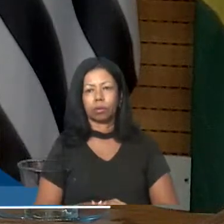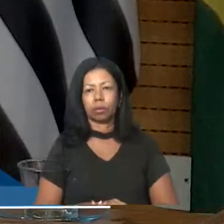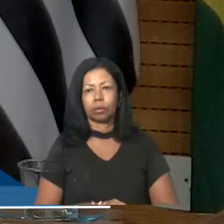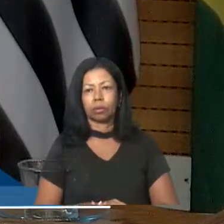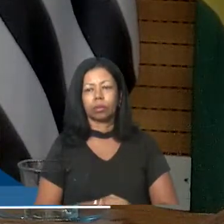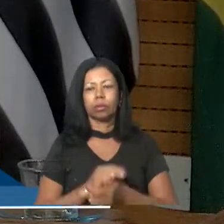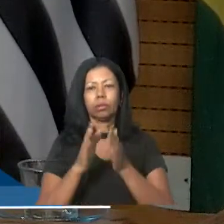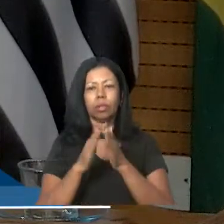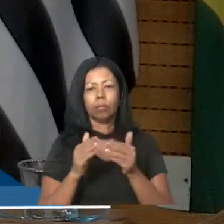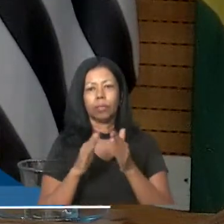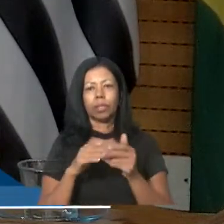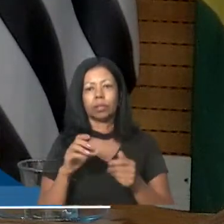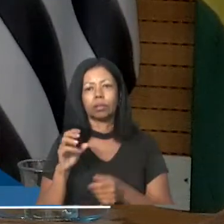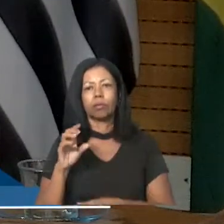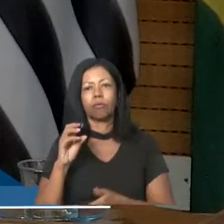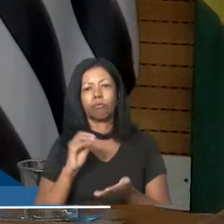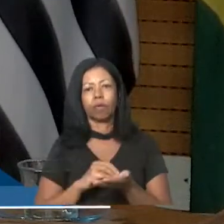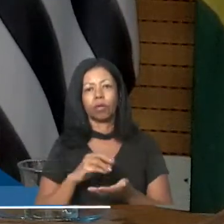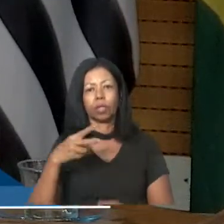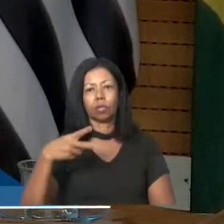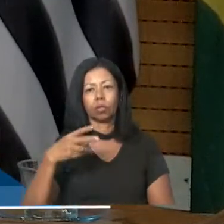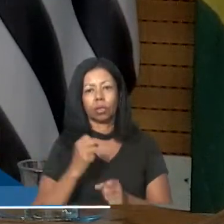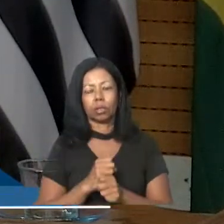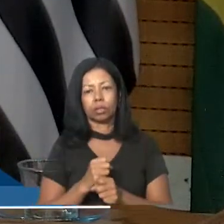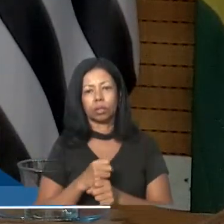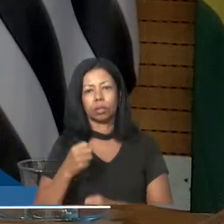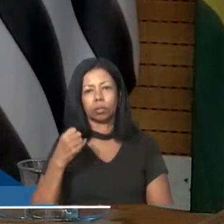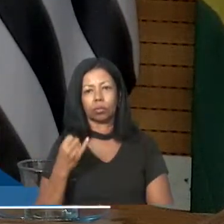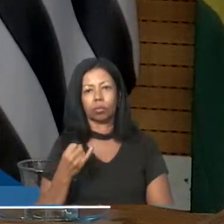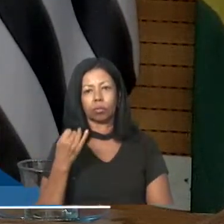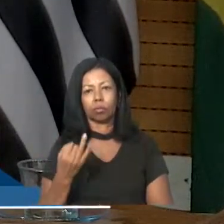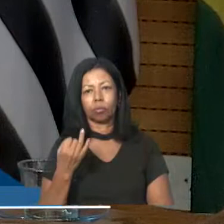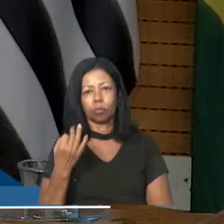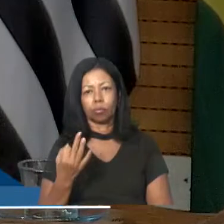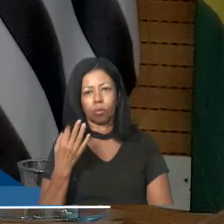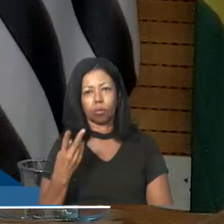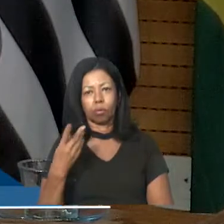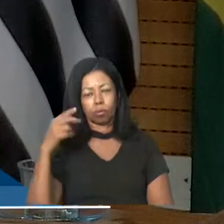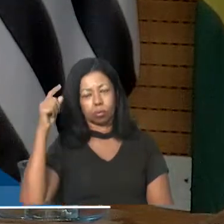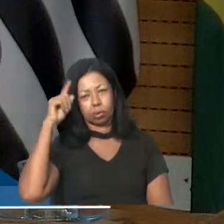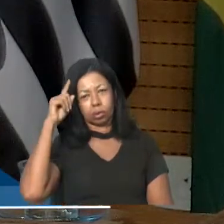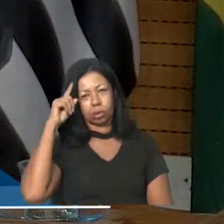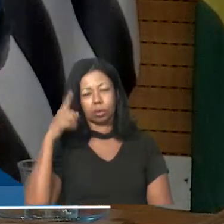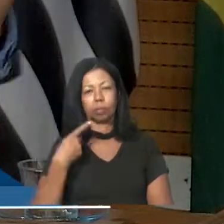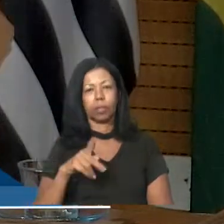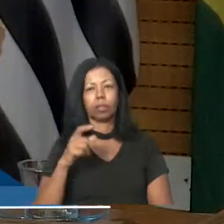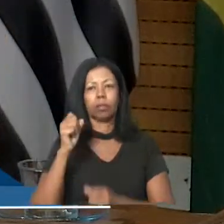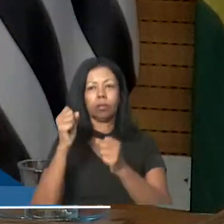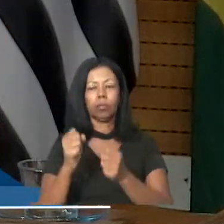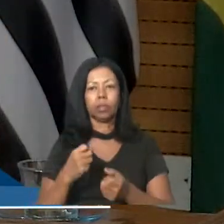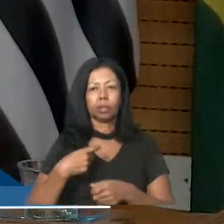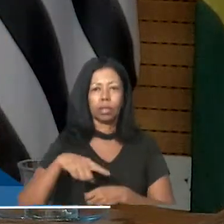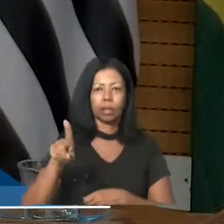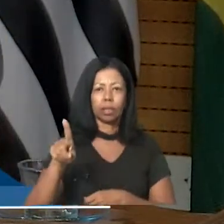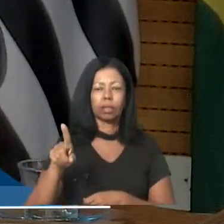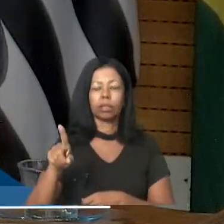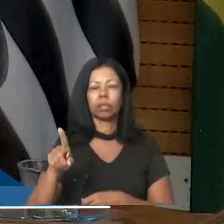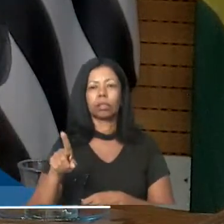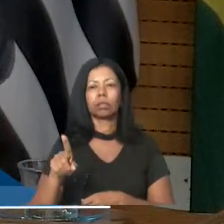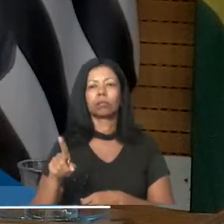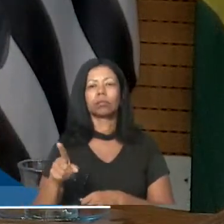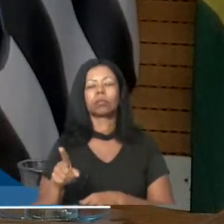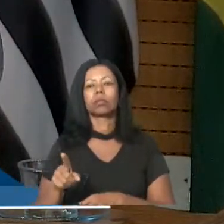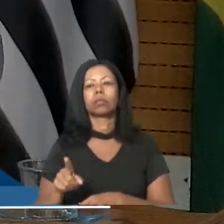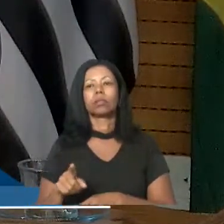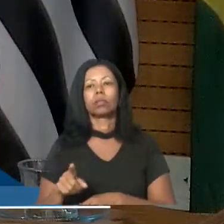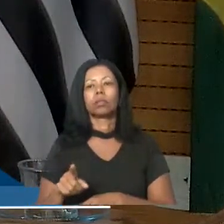gente, está faltando só 2 anos, eu conto os dias, para que eu possa encaminhar isso aqui, sair daqui e deixar um legado para